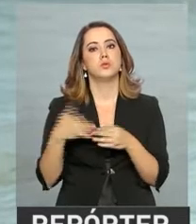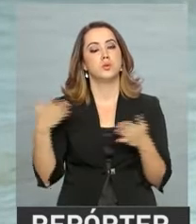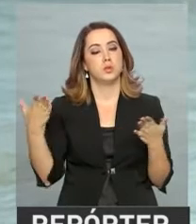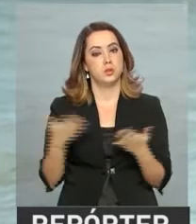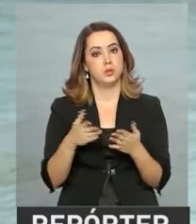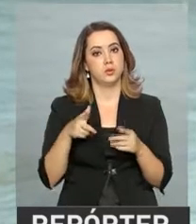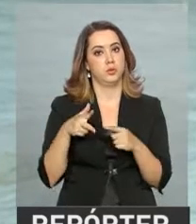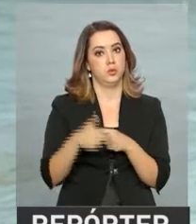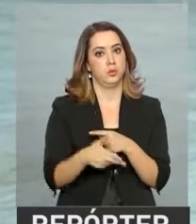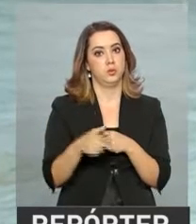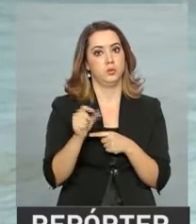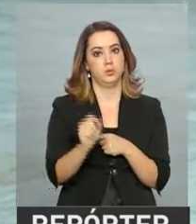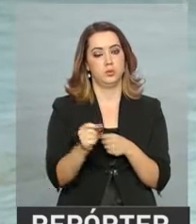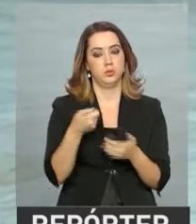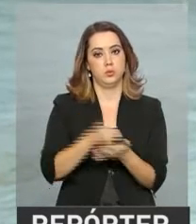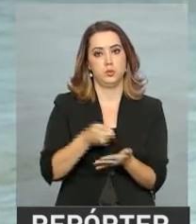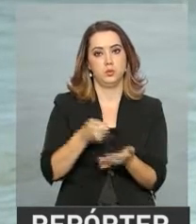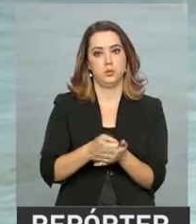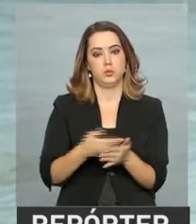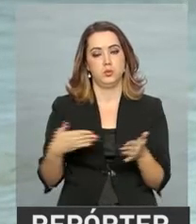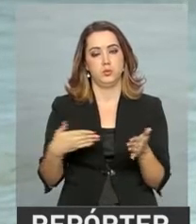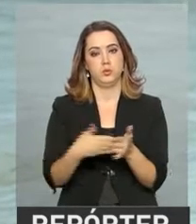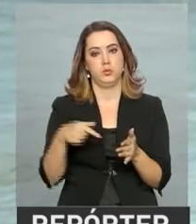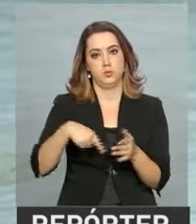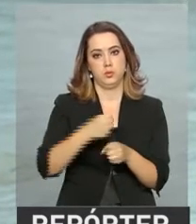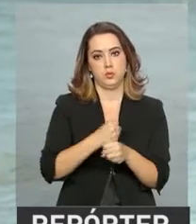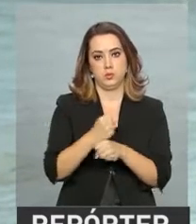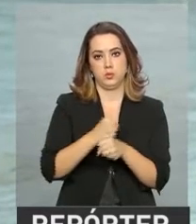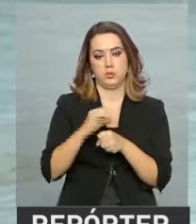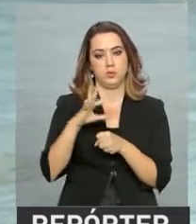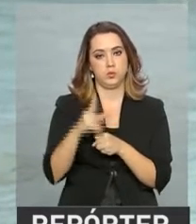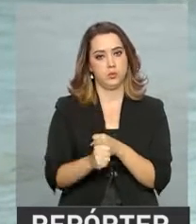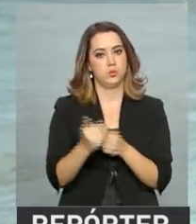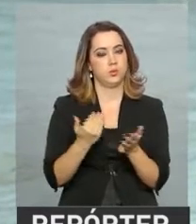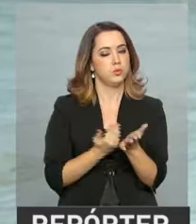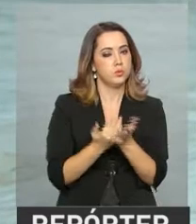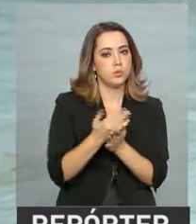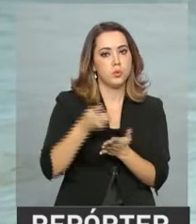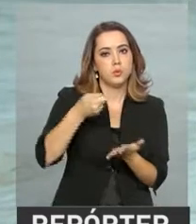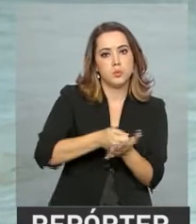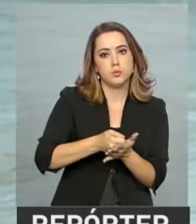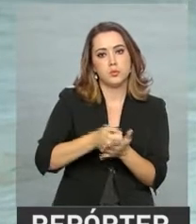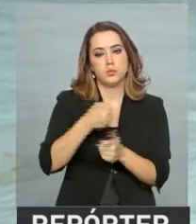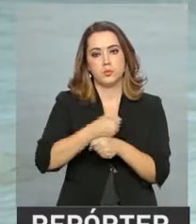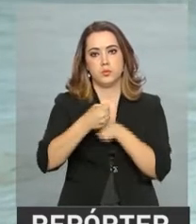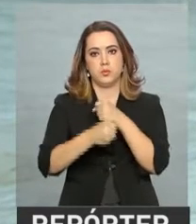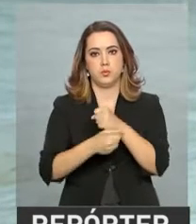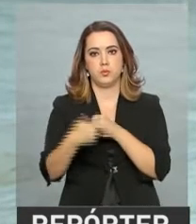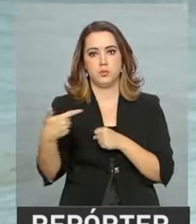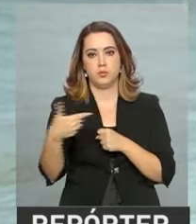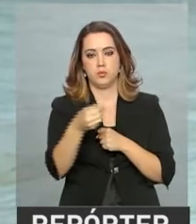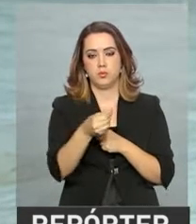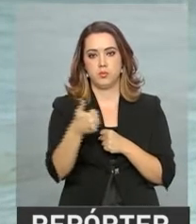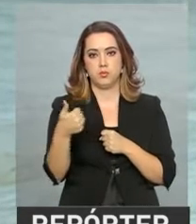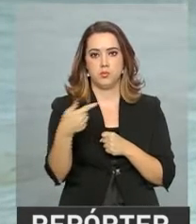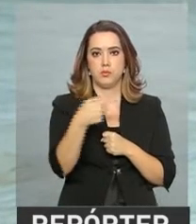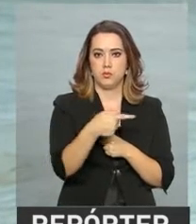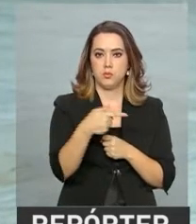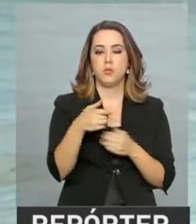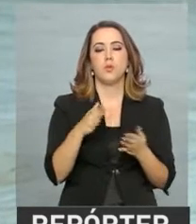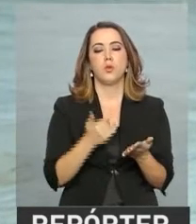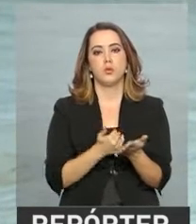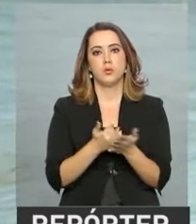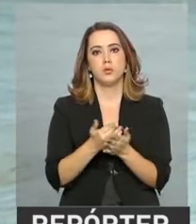até o fim de 2016 o projeto está no plenário da câmara dos deputados e para ser aprovado precisa